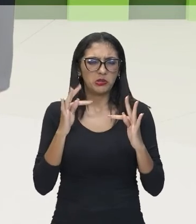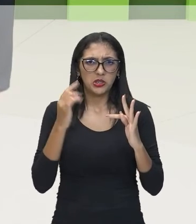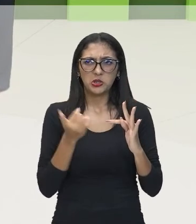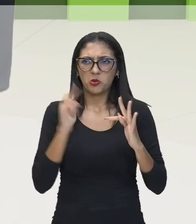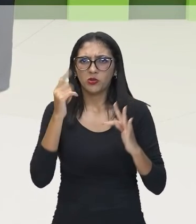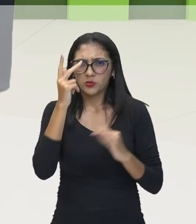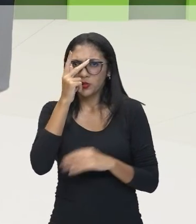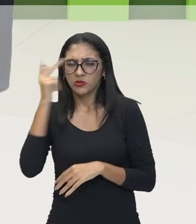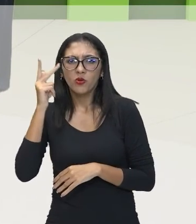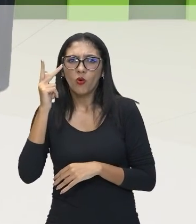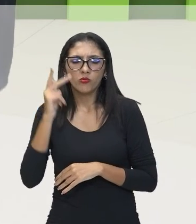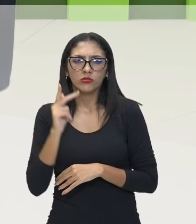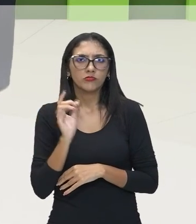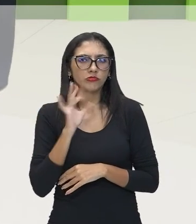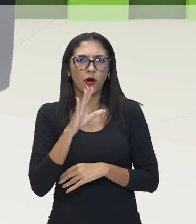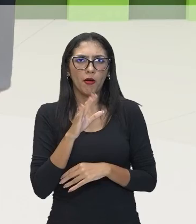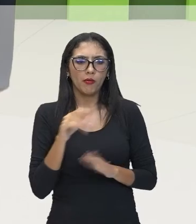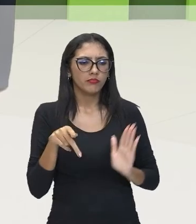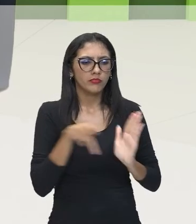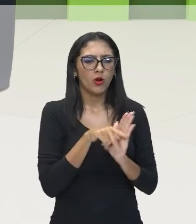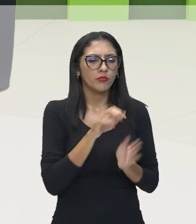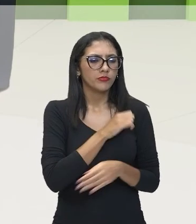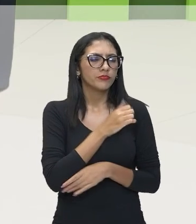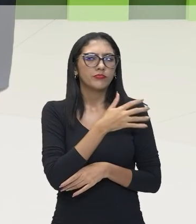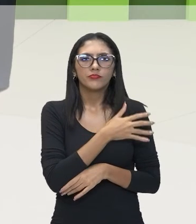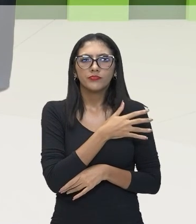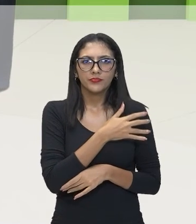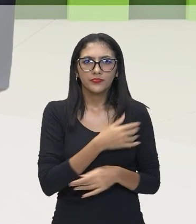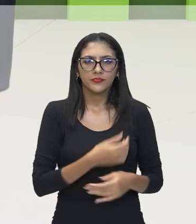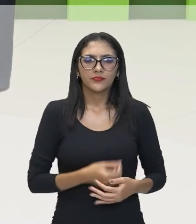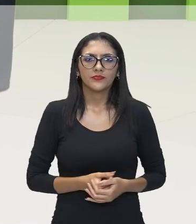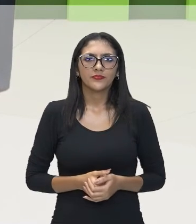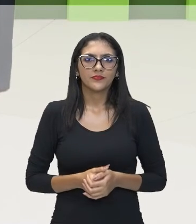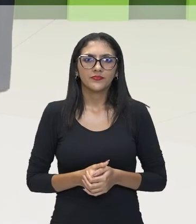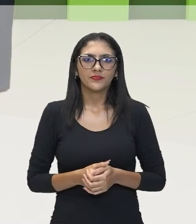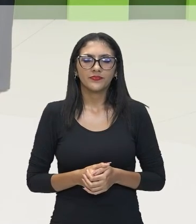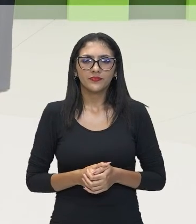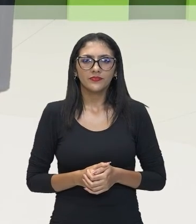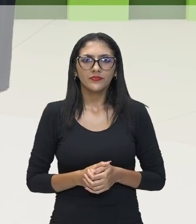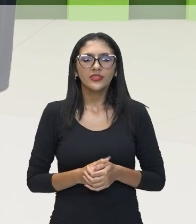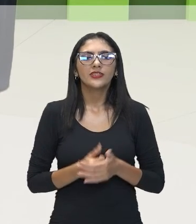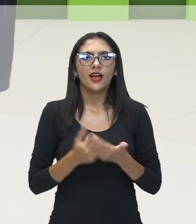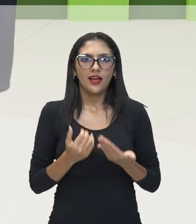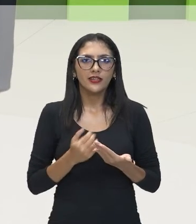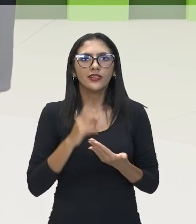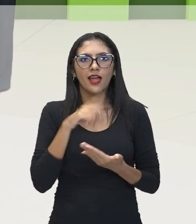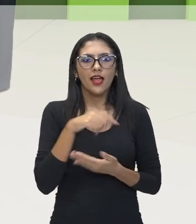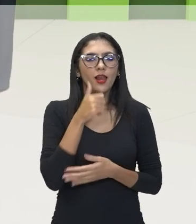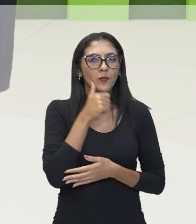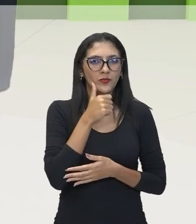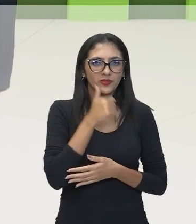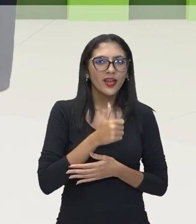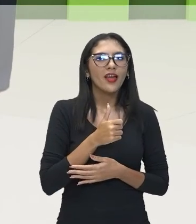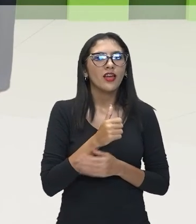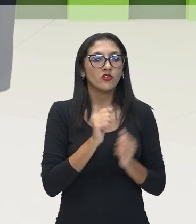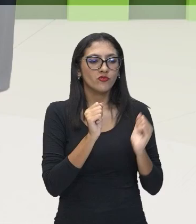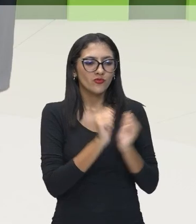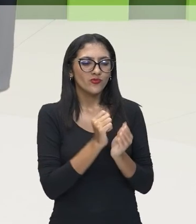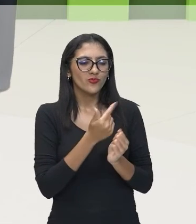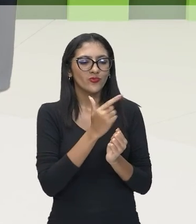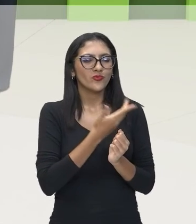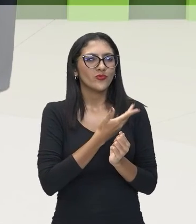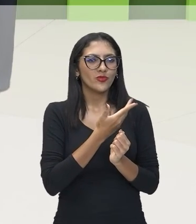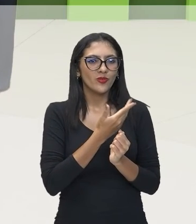as invenções dos militares, de uma forma geral. E aí, a Lamar e o André, né, foram